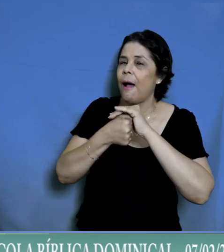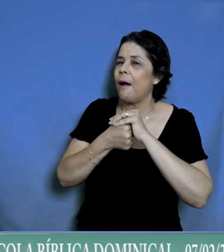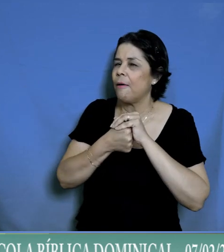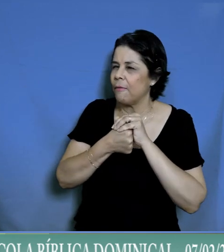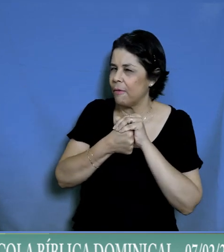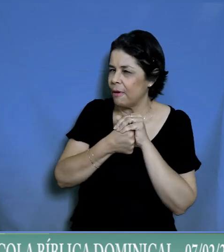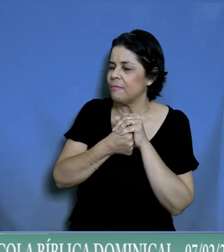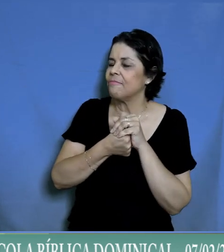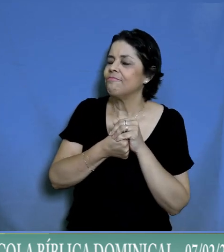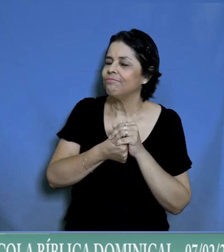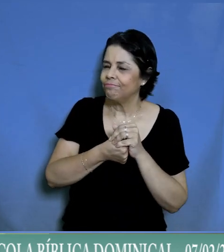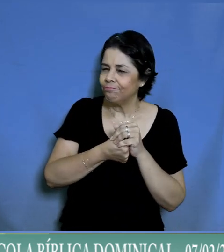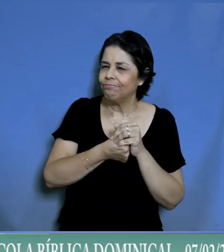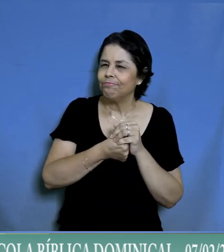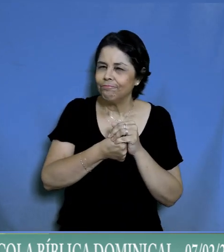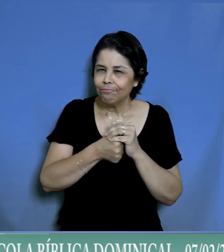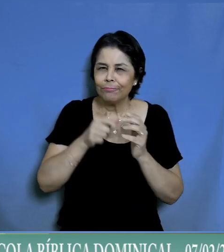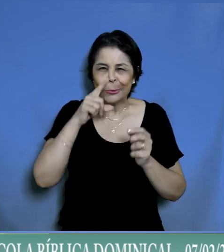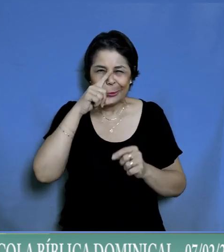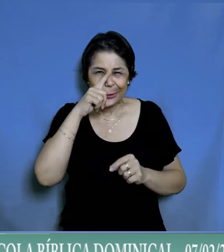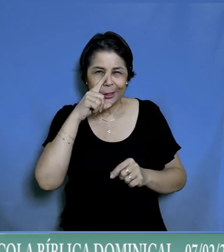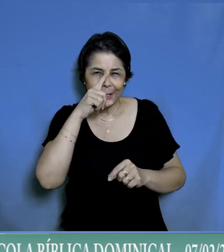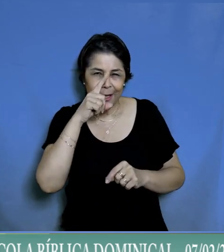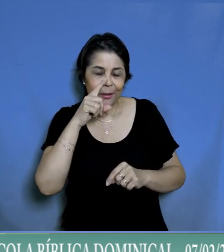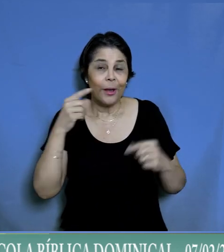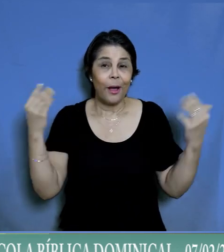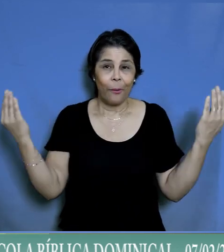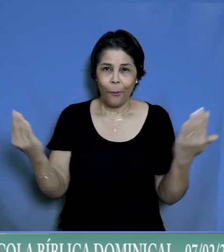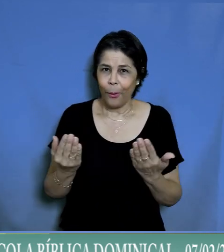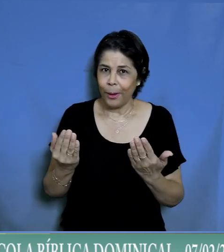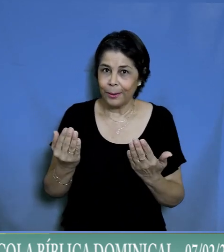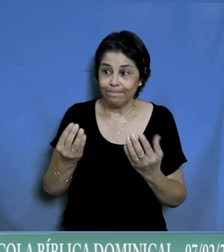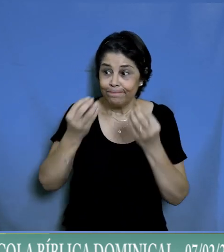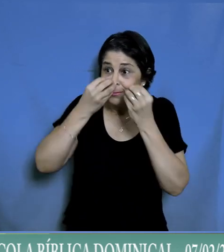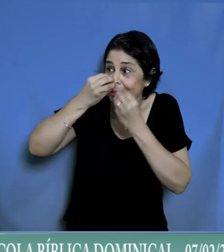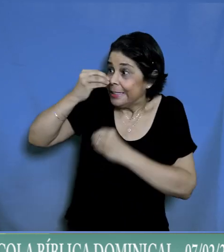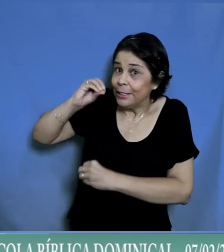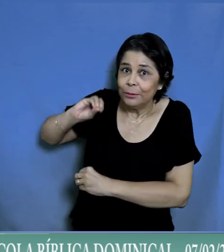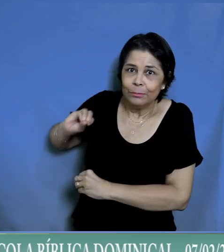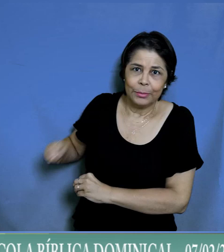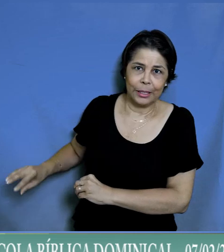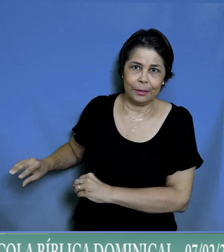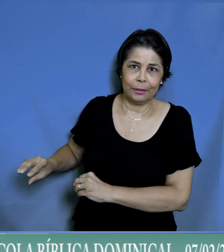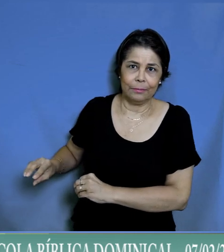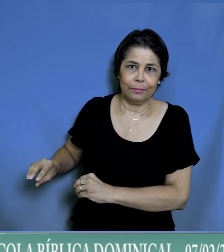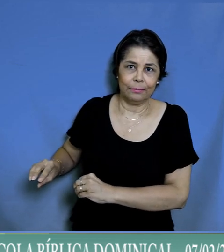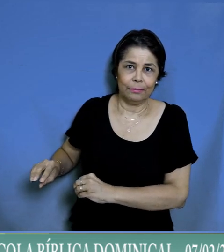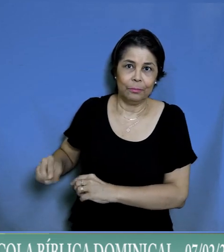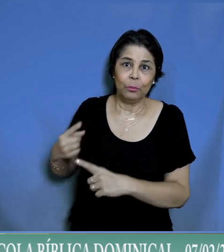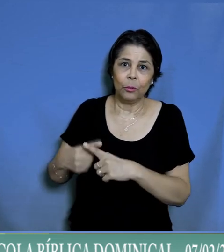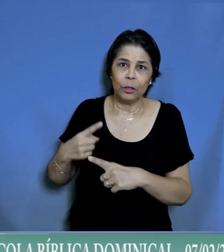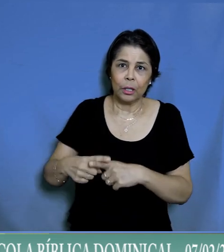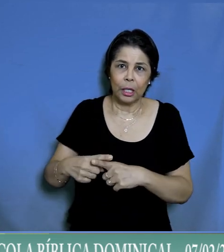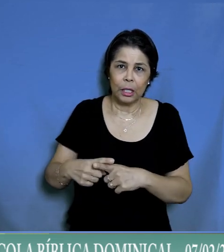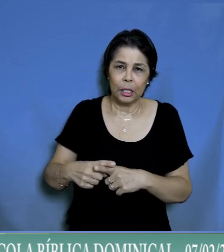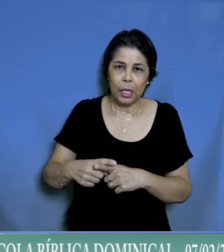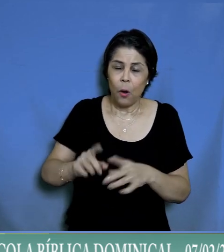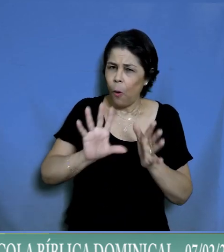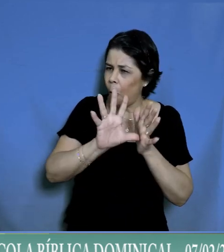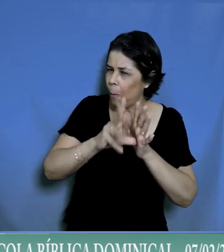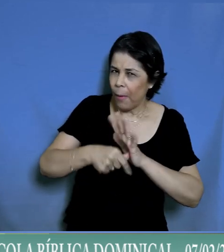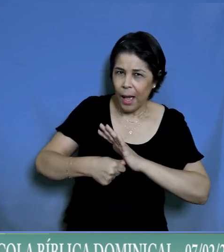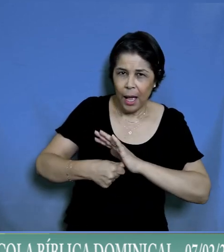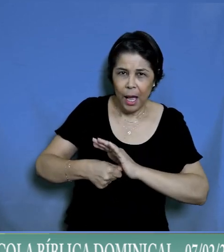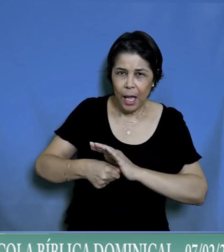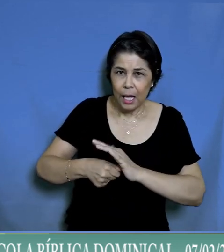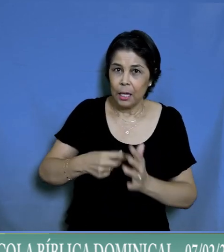bem comum dentro daqueles mercados que tinham ali em Éfeso, onde era fácil pegar um produto e colocar dentro da